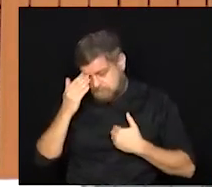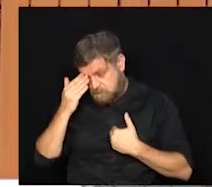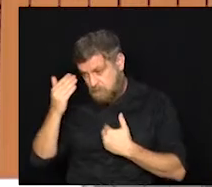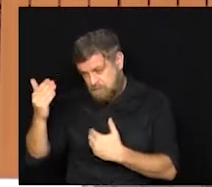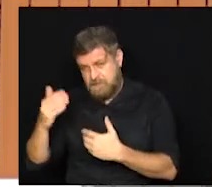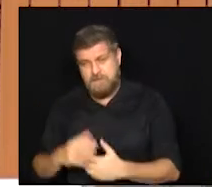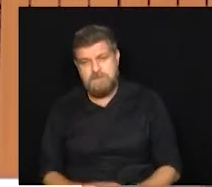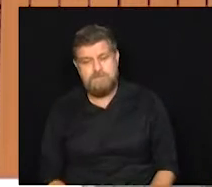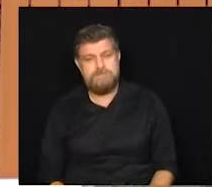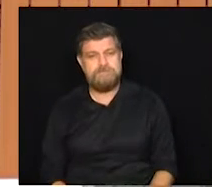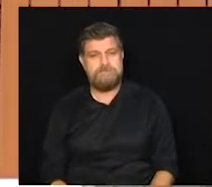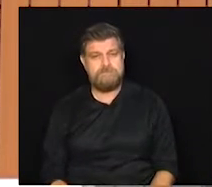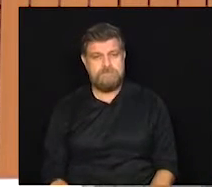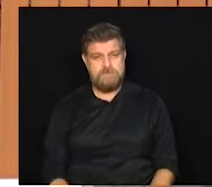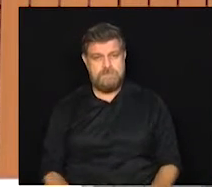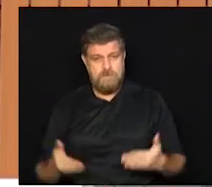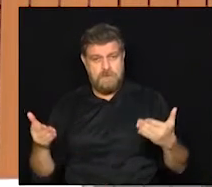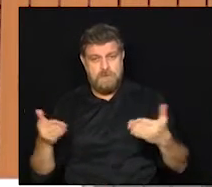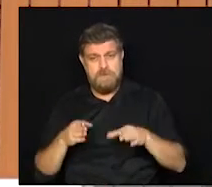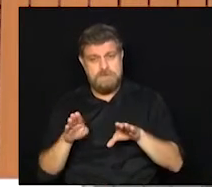hoje também,